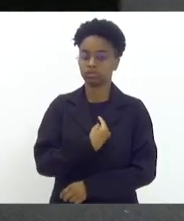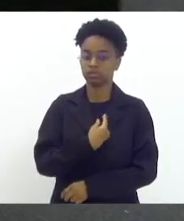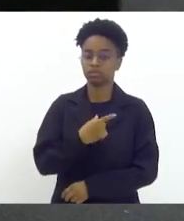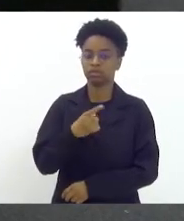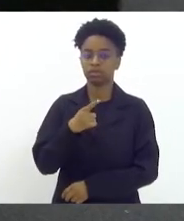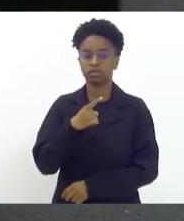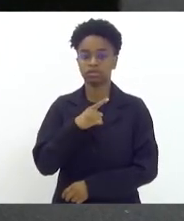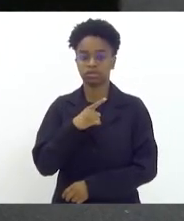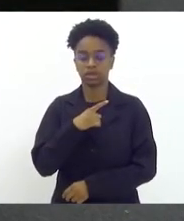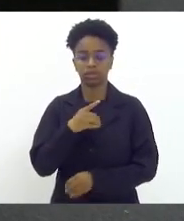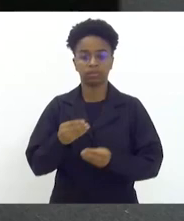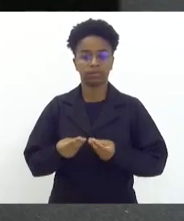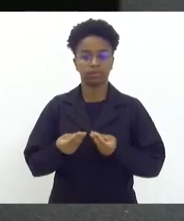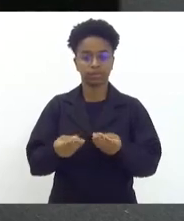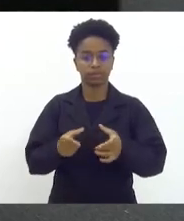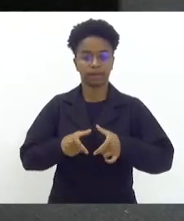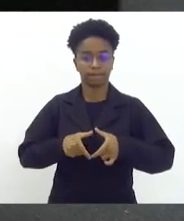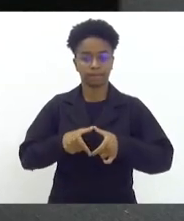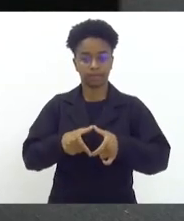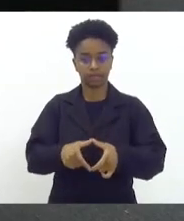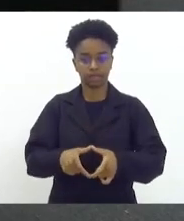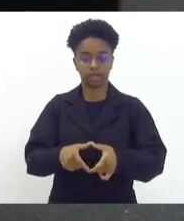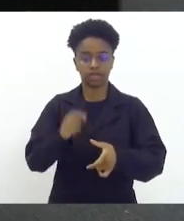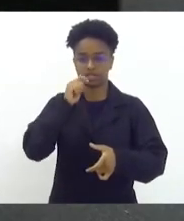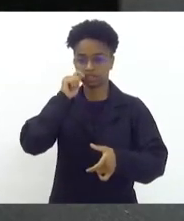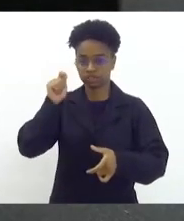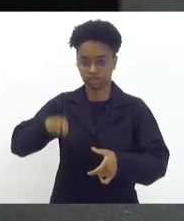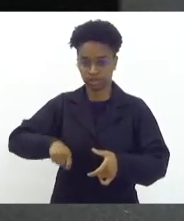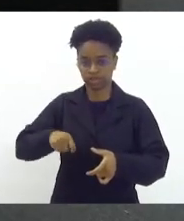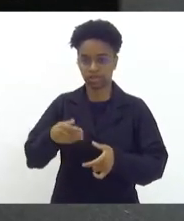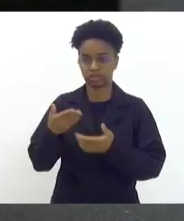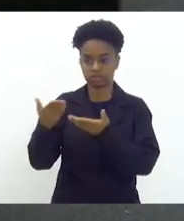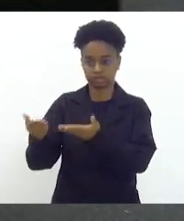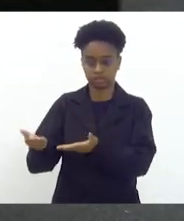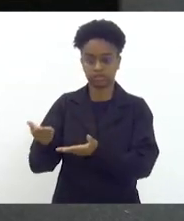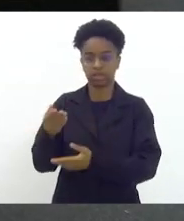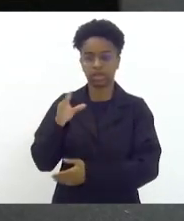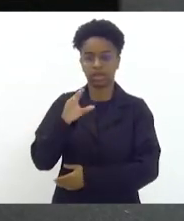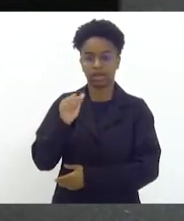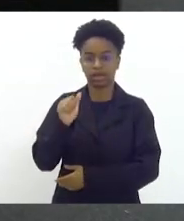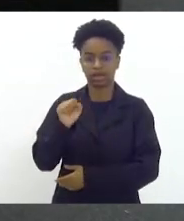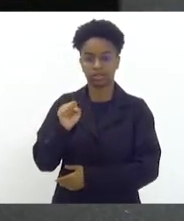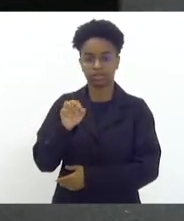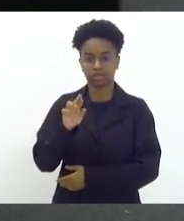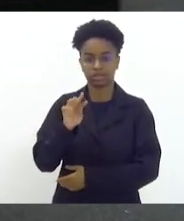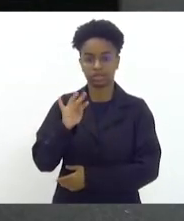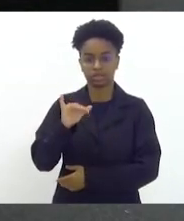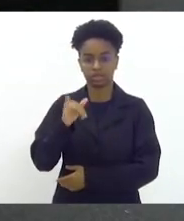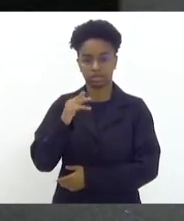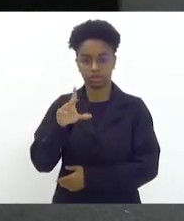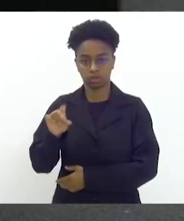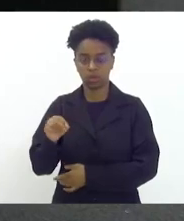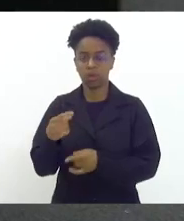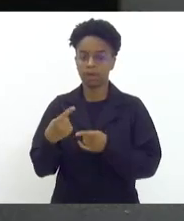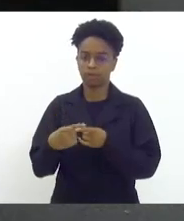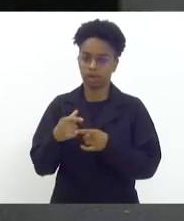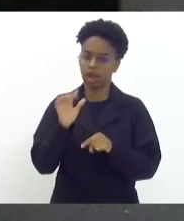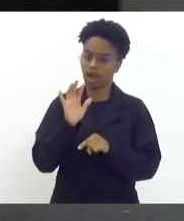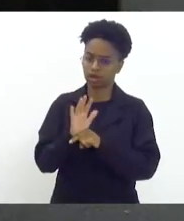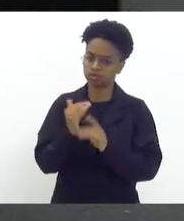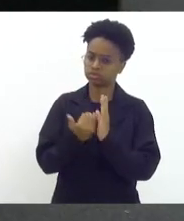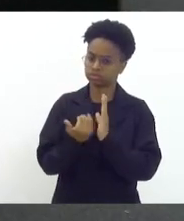a entrega da medalha Tiradentes ao castrinho esse cidadão que contribuiu em muito também